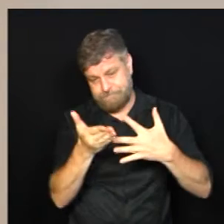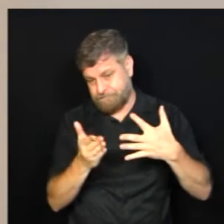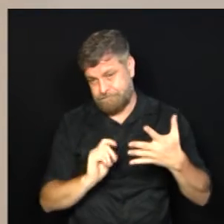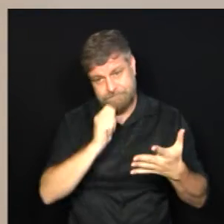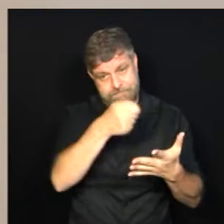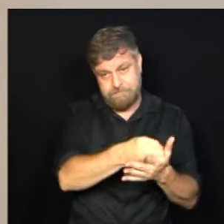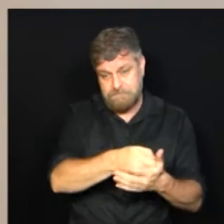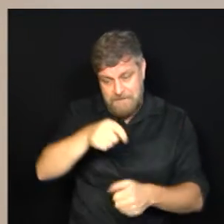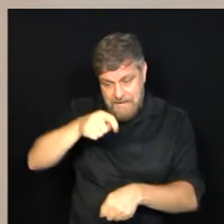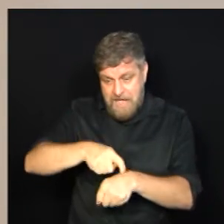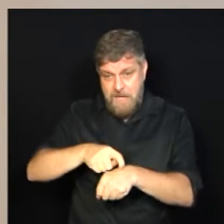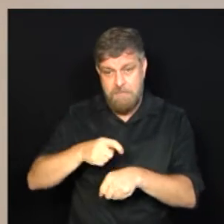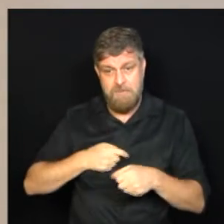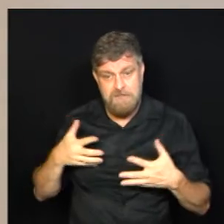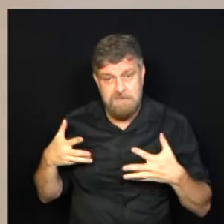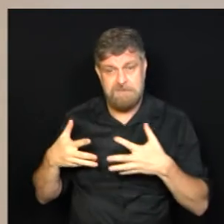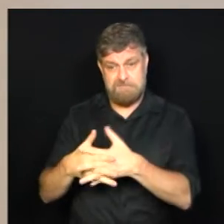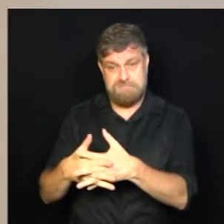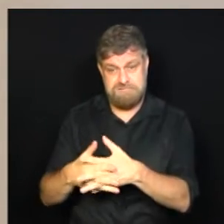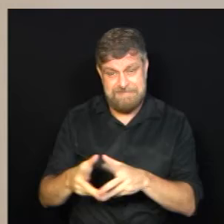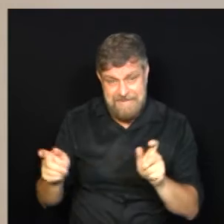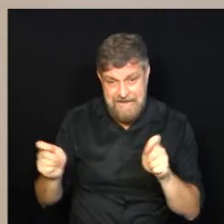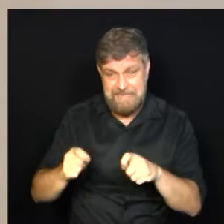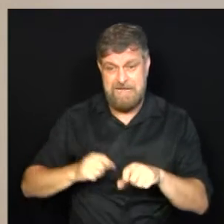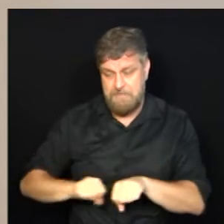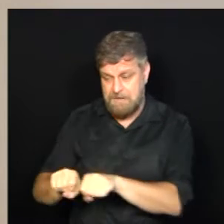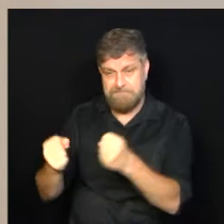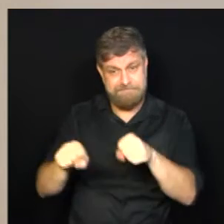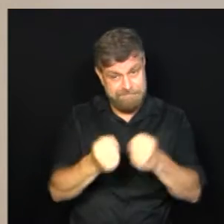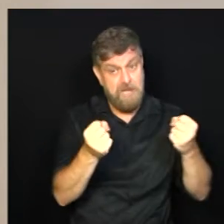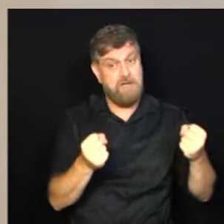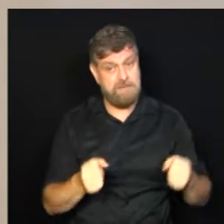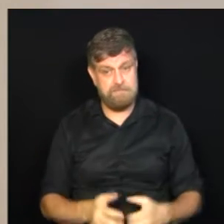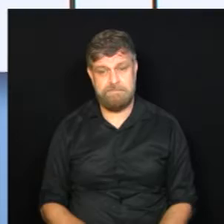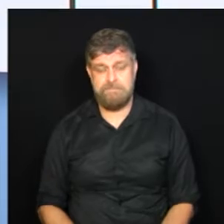momento extremamente crítico, com muita possibilidade quebradeira.